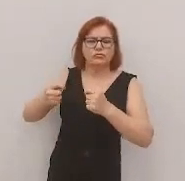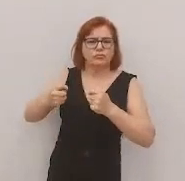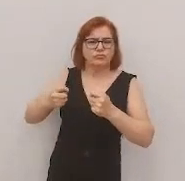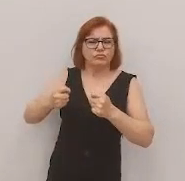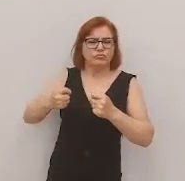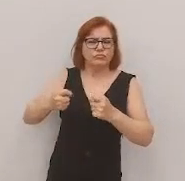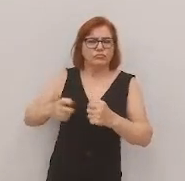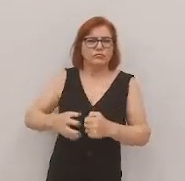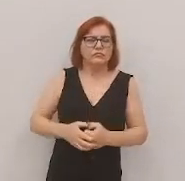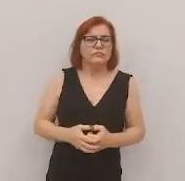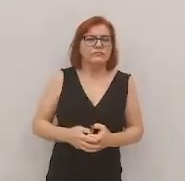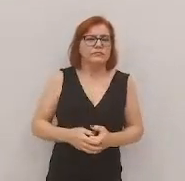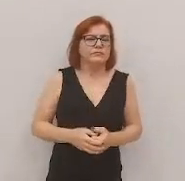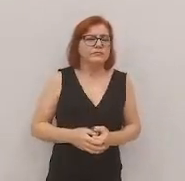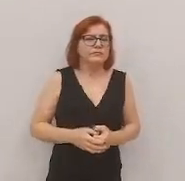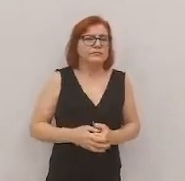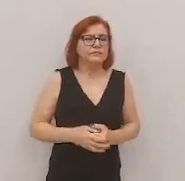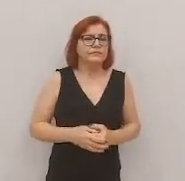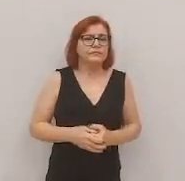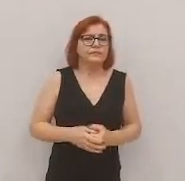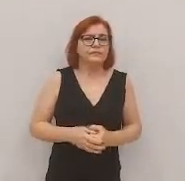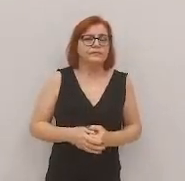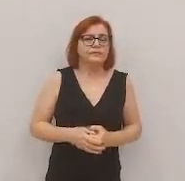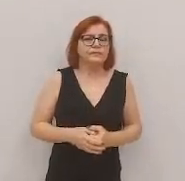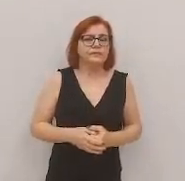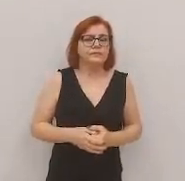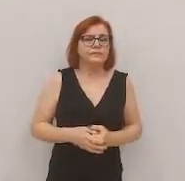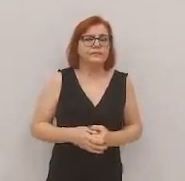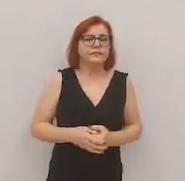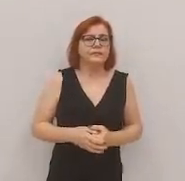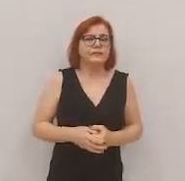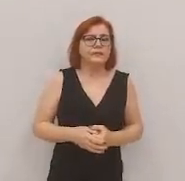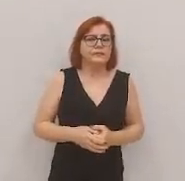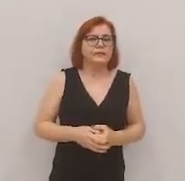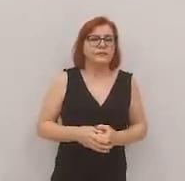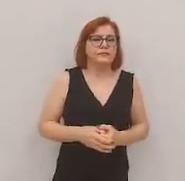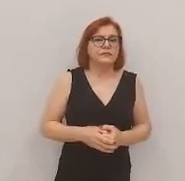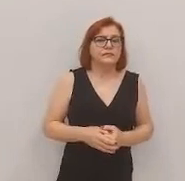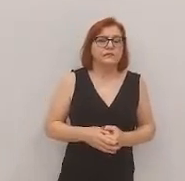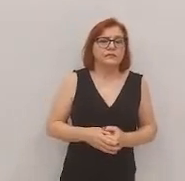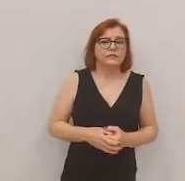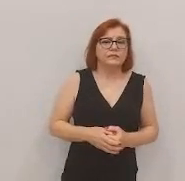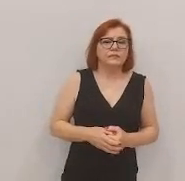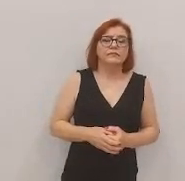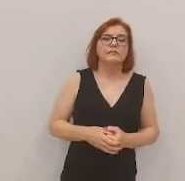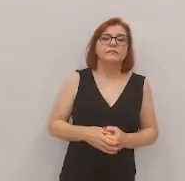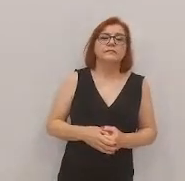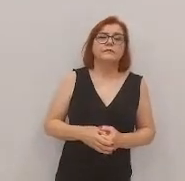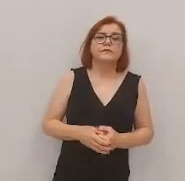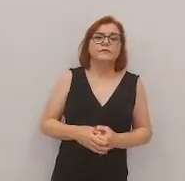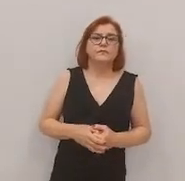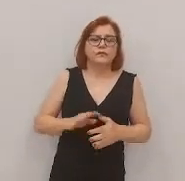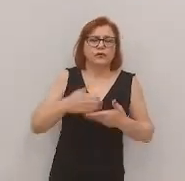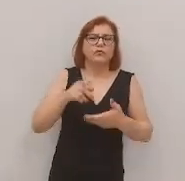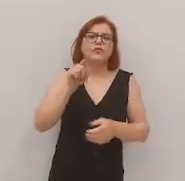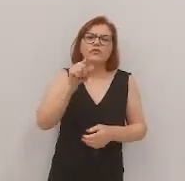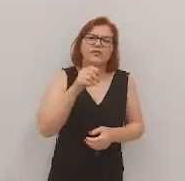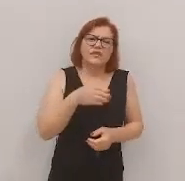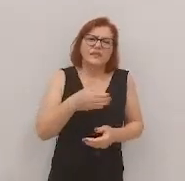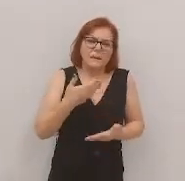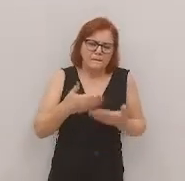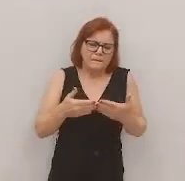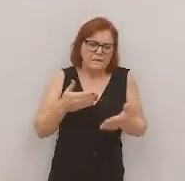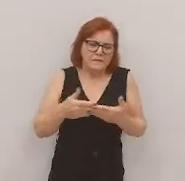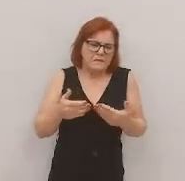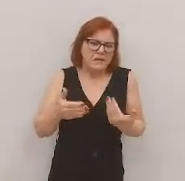Como é que fica o coração, o seu coração, quando você perde alguma coisa? Alguma coisa que você